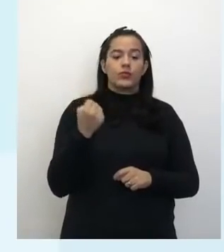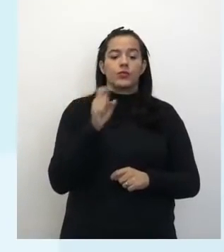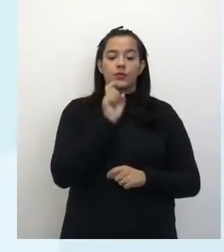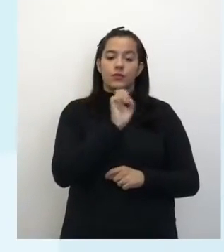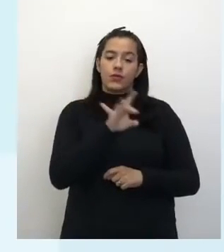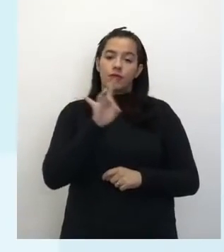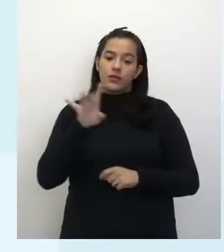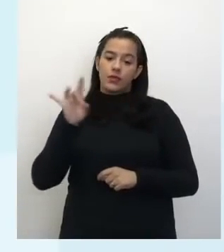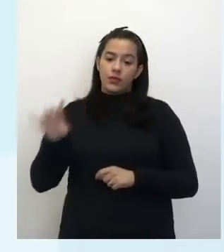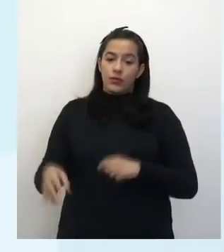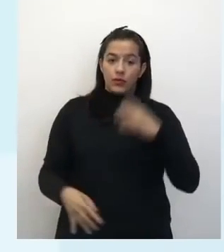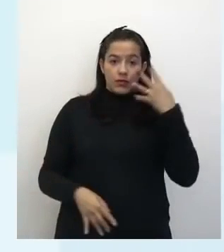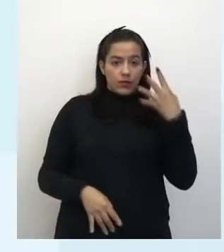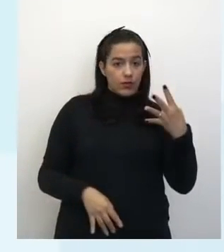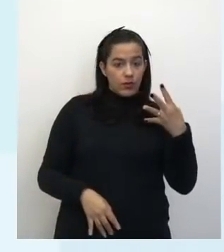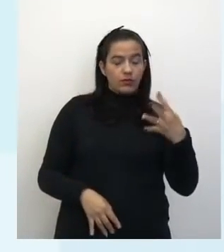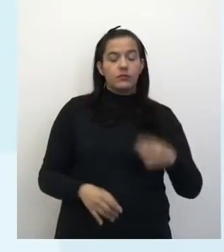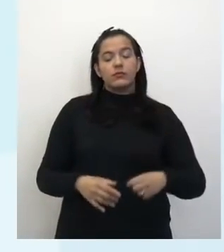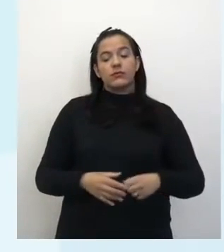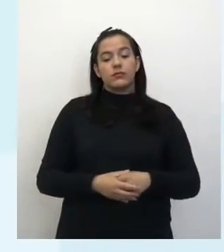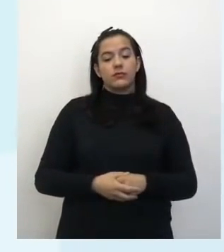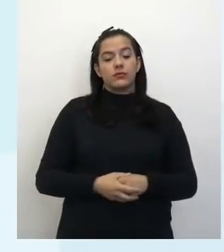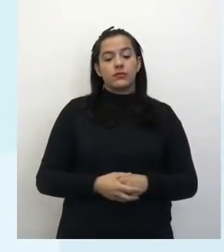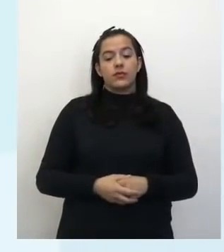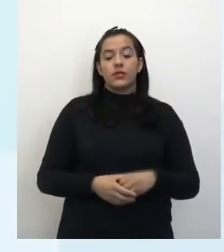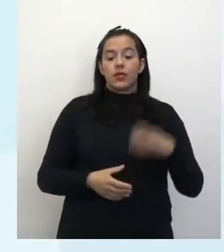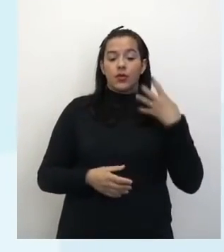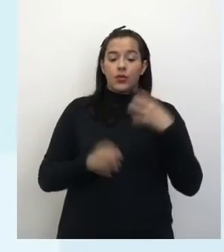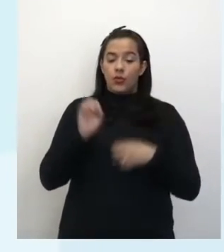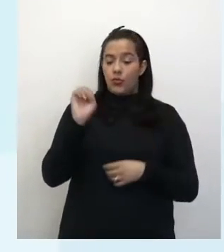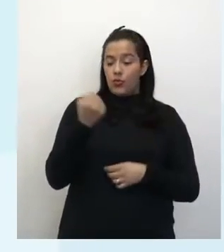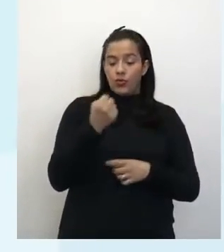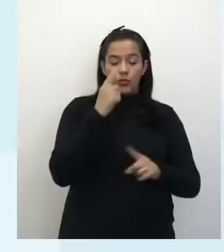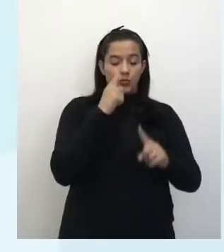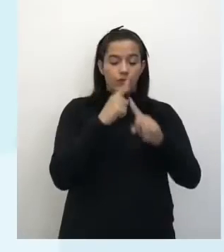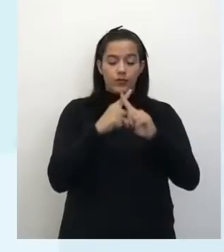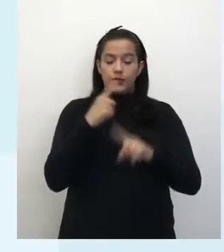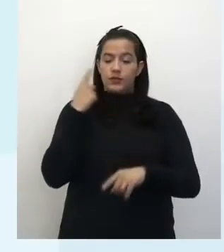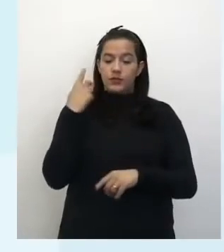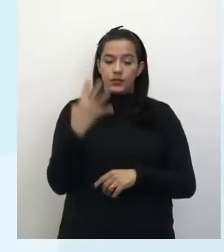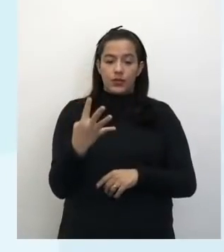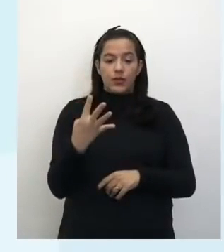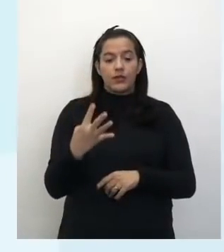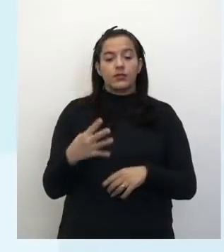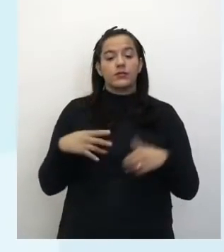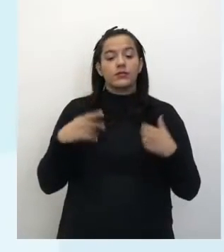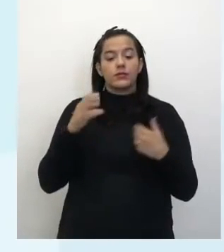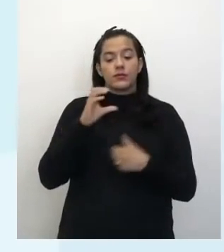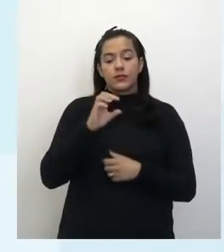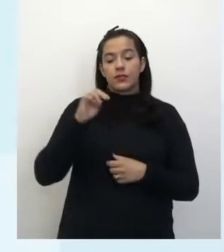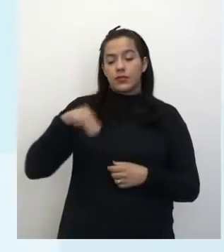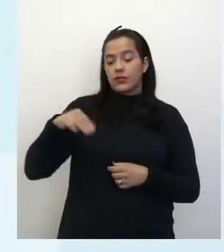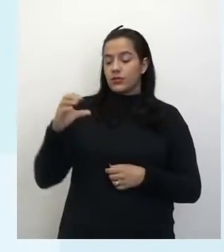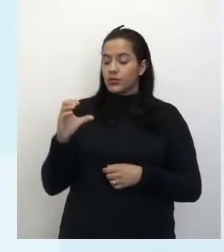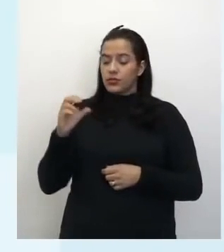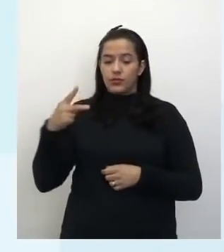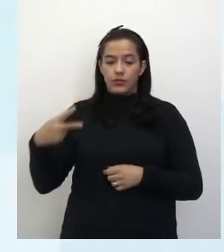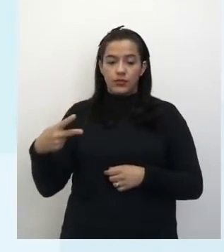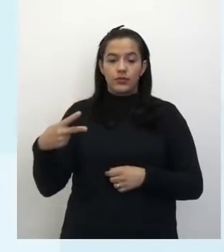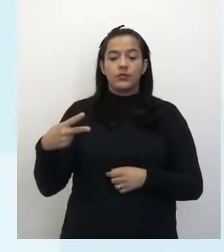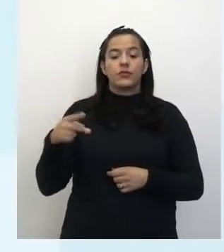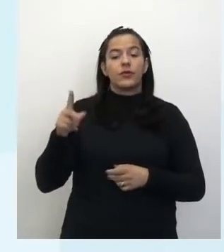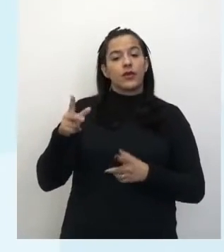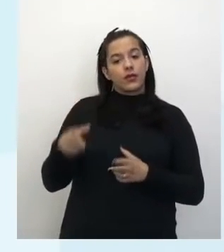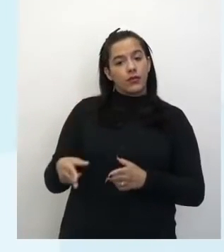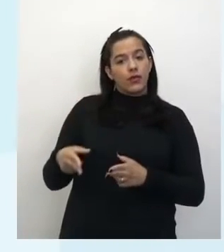um é 4, né? Então eu vou fazer lá 8 vezes 4 centímetros quadrados, vai